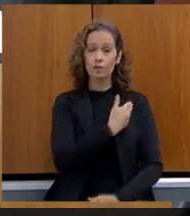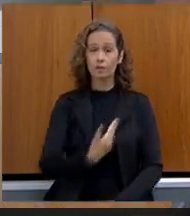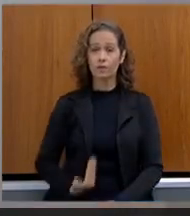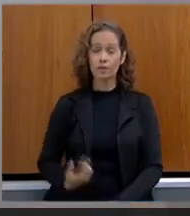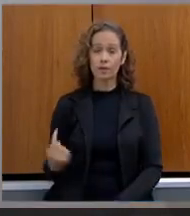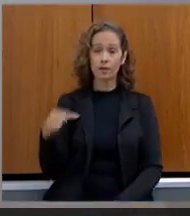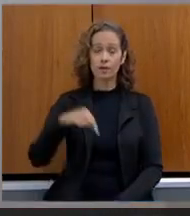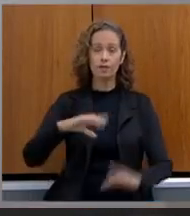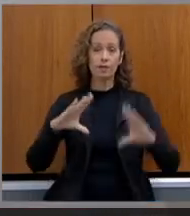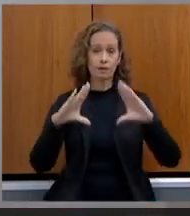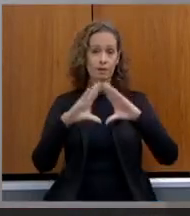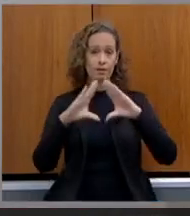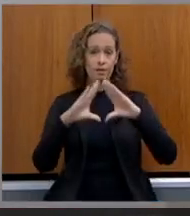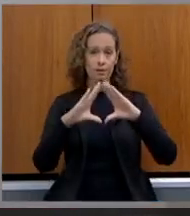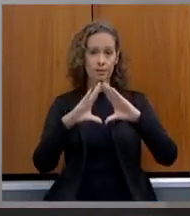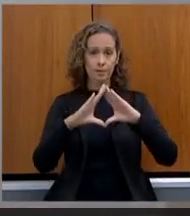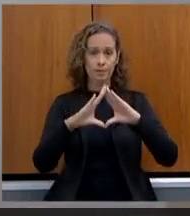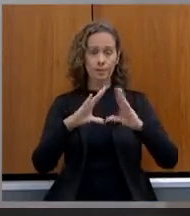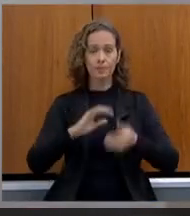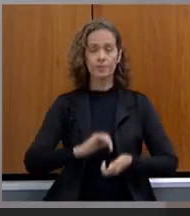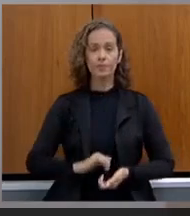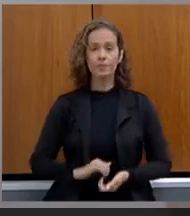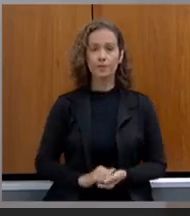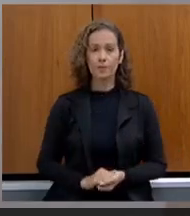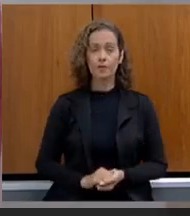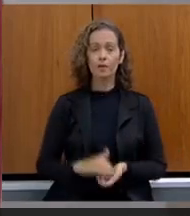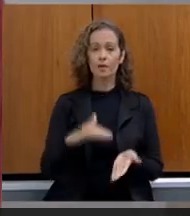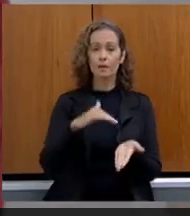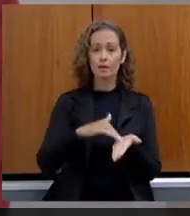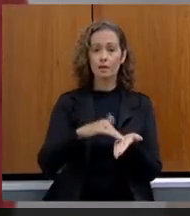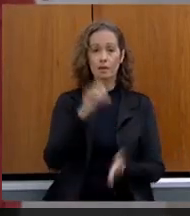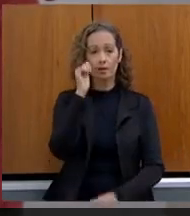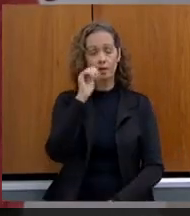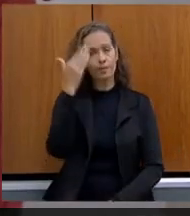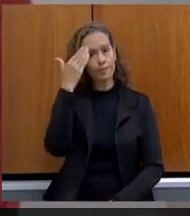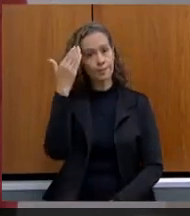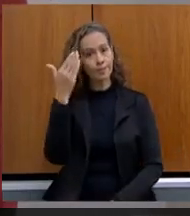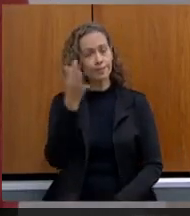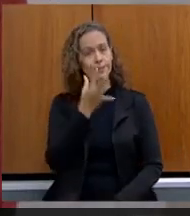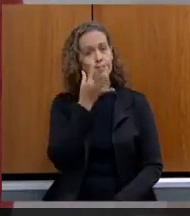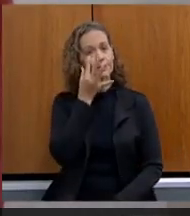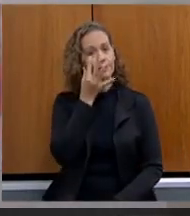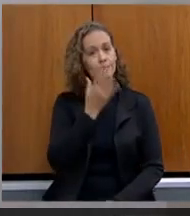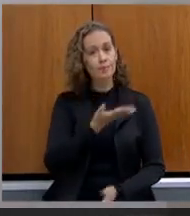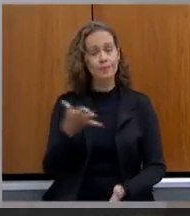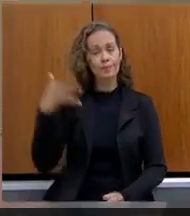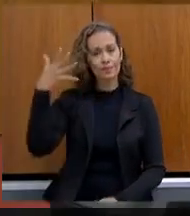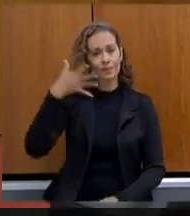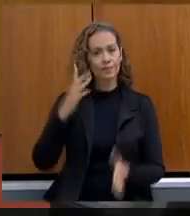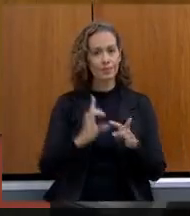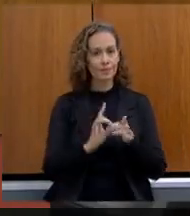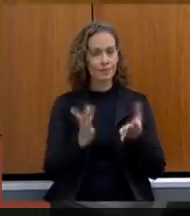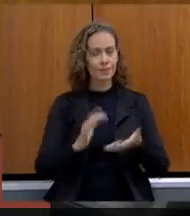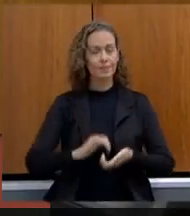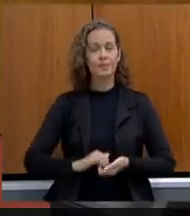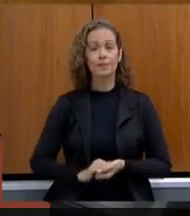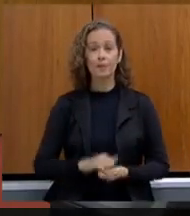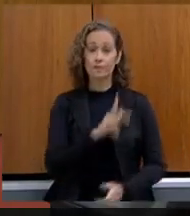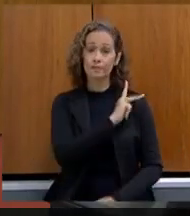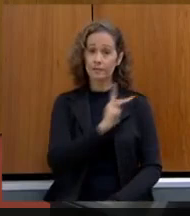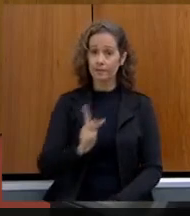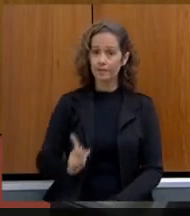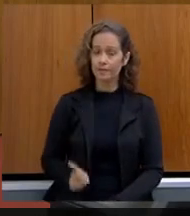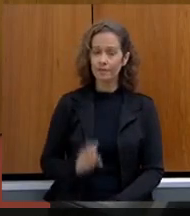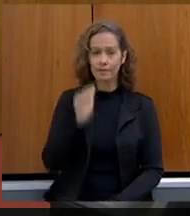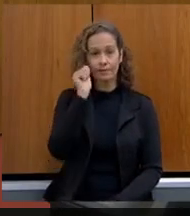aqui na Assembleia Legislativa secretária Obrigada pela presença com a senhora a palavra pesada na presidente